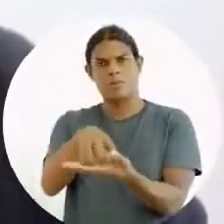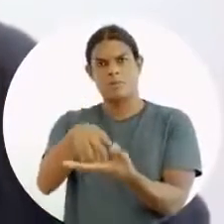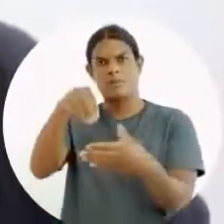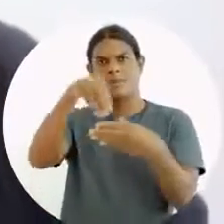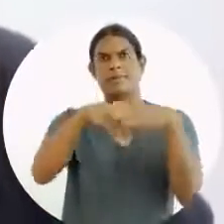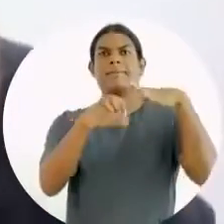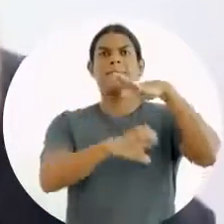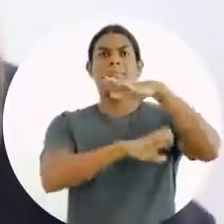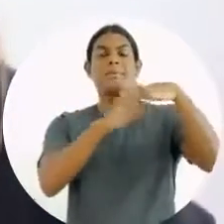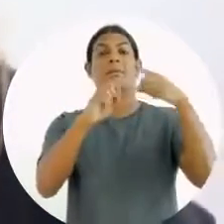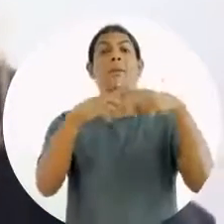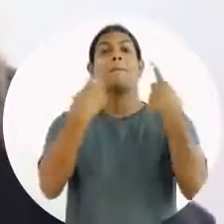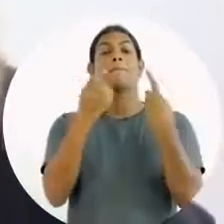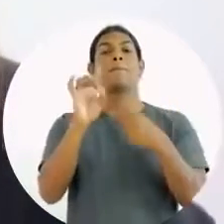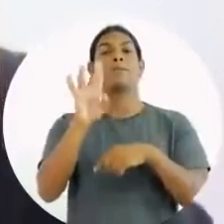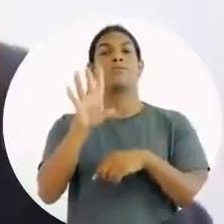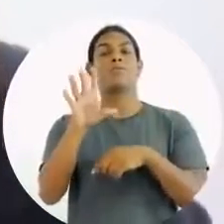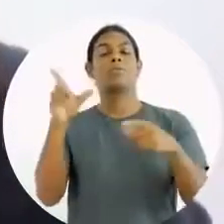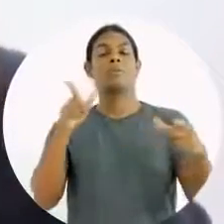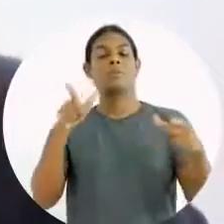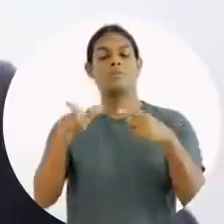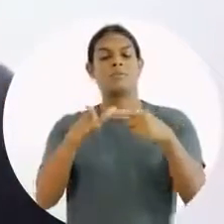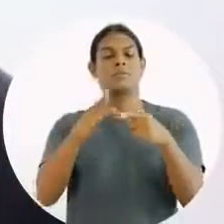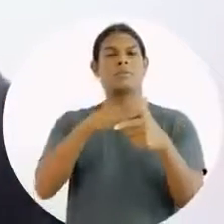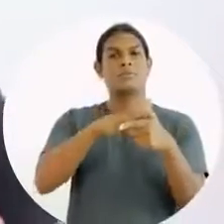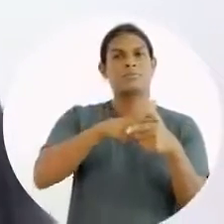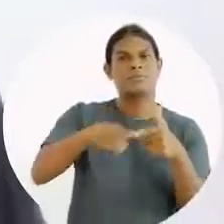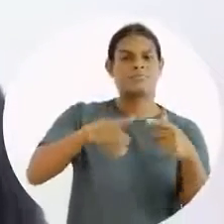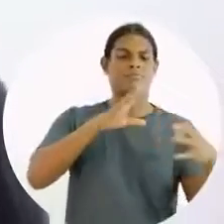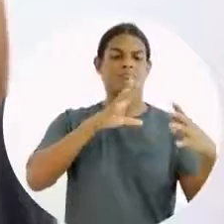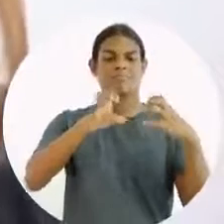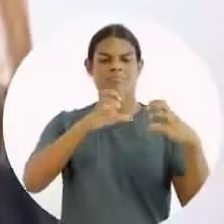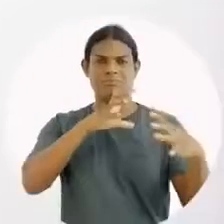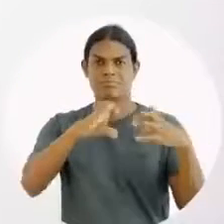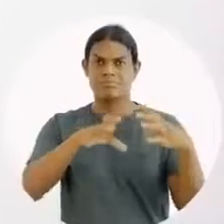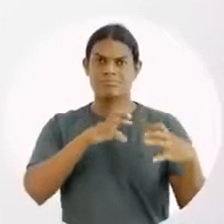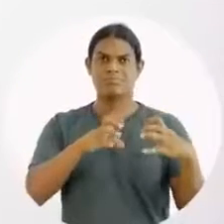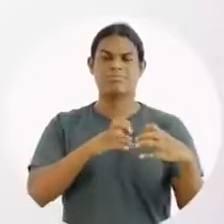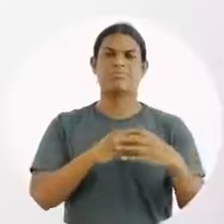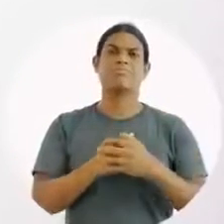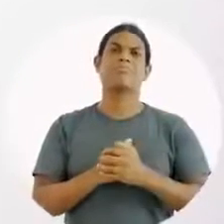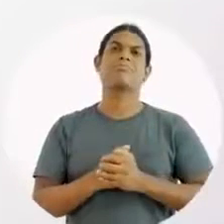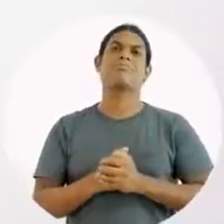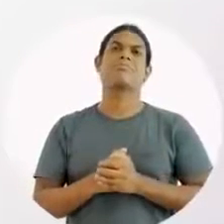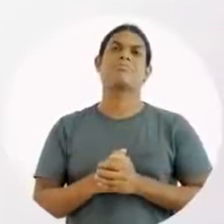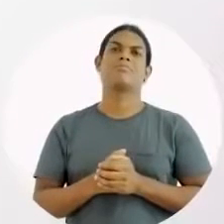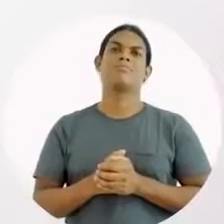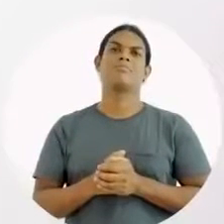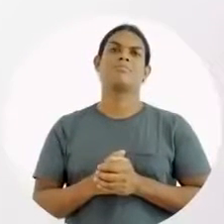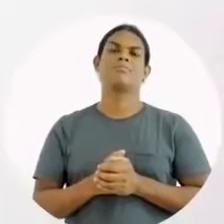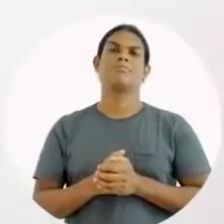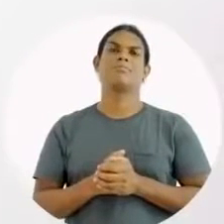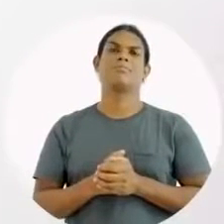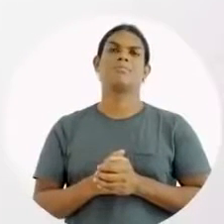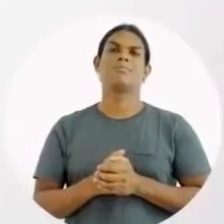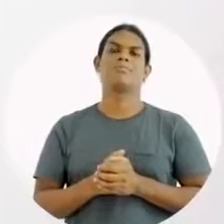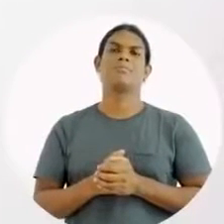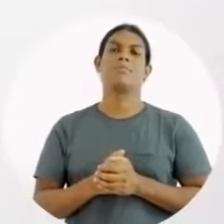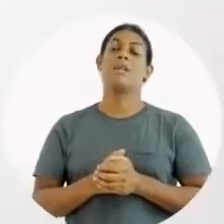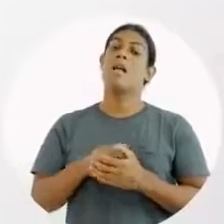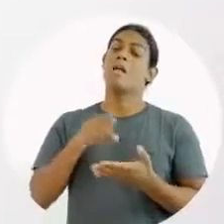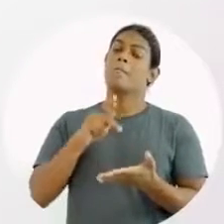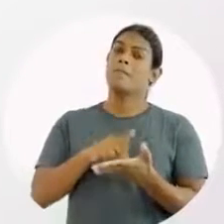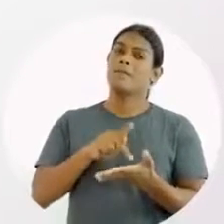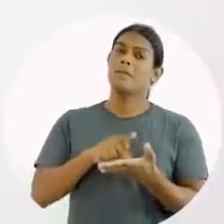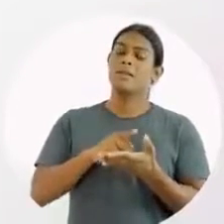departamento para minimizar os conflitos entre os empregados e entre os empregadores. Na